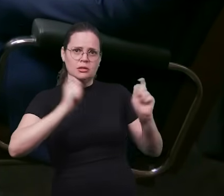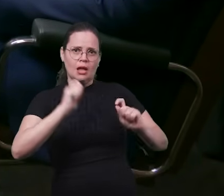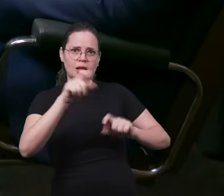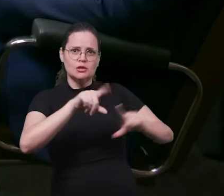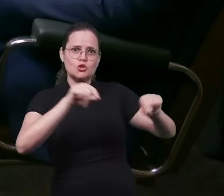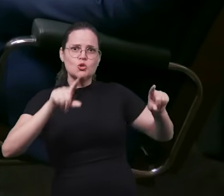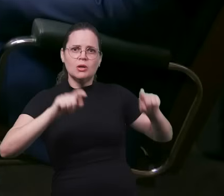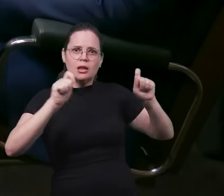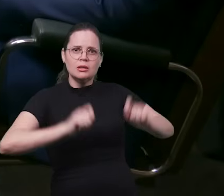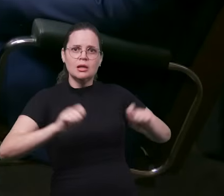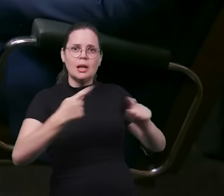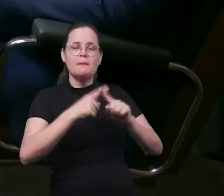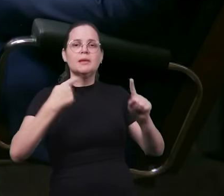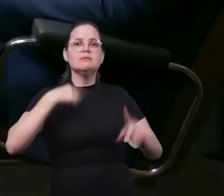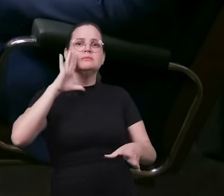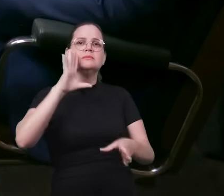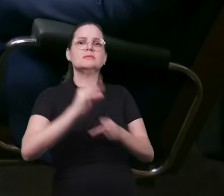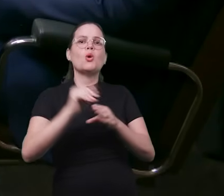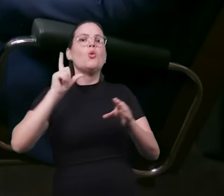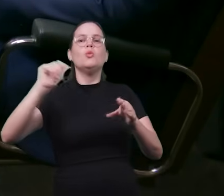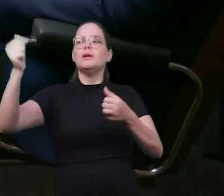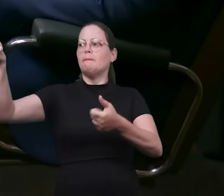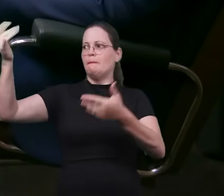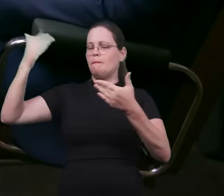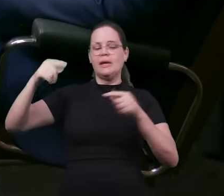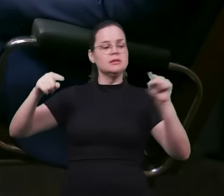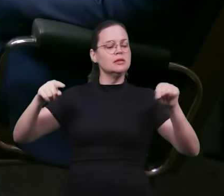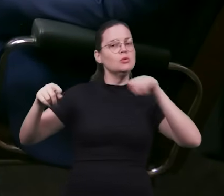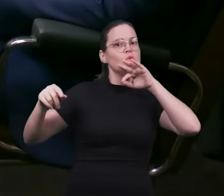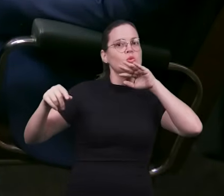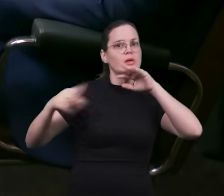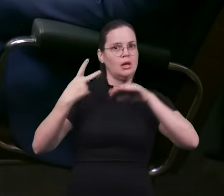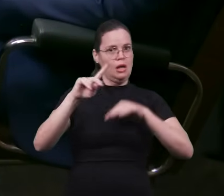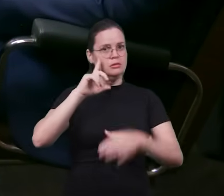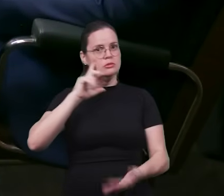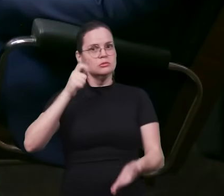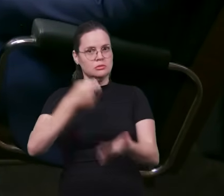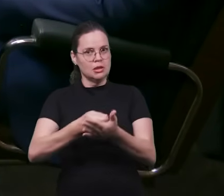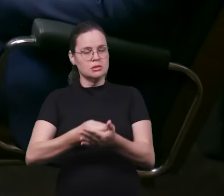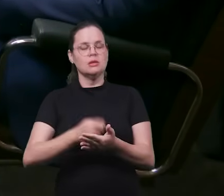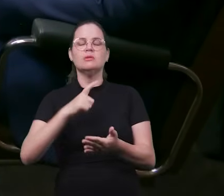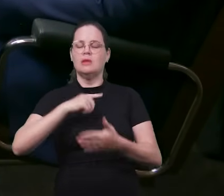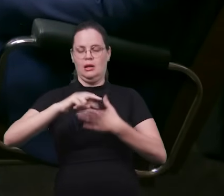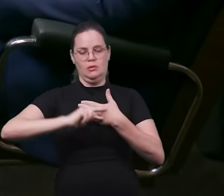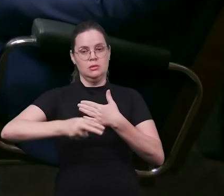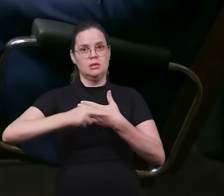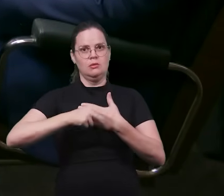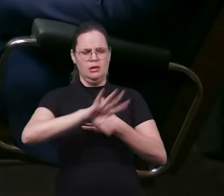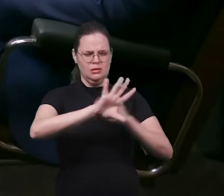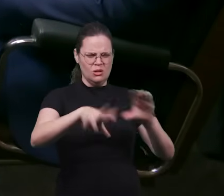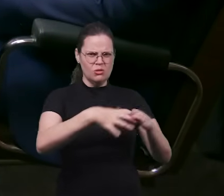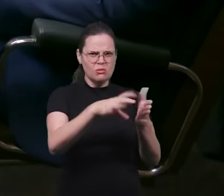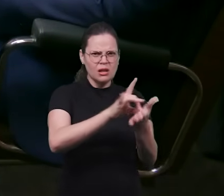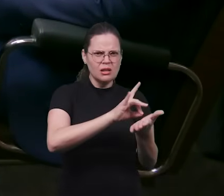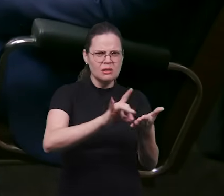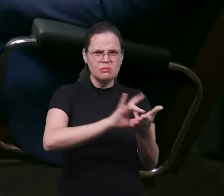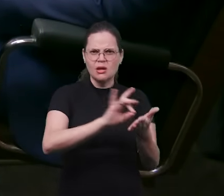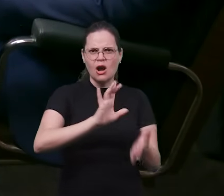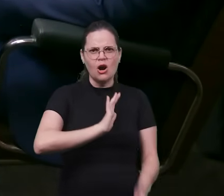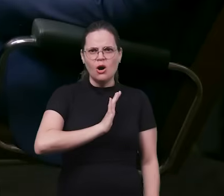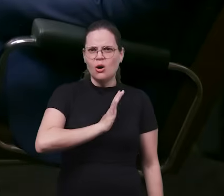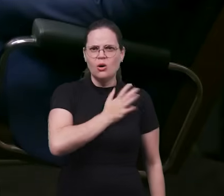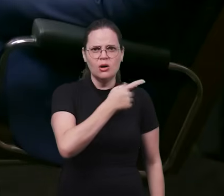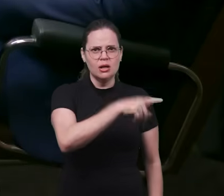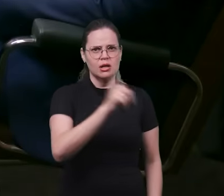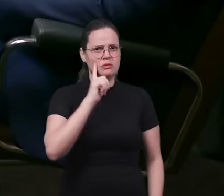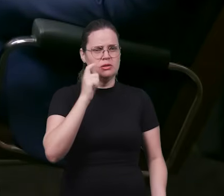saber que está diante dele bênção e maldição, sempre. E a sua escolha tem consequência. Os midianitas fizeram uma péssima escolha.